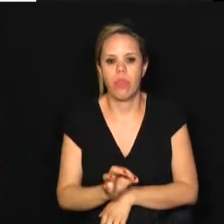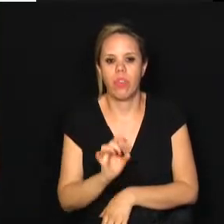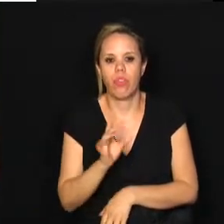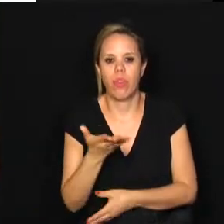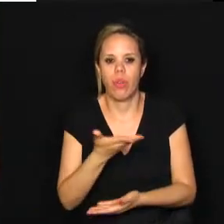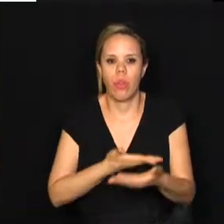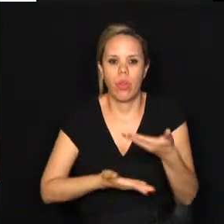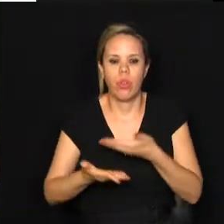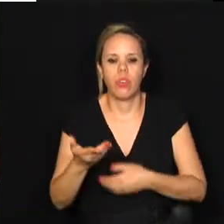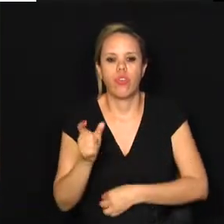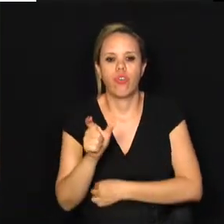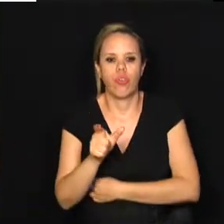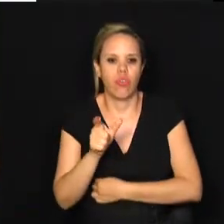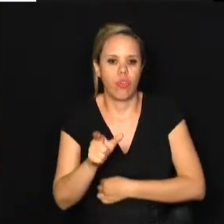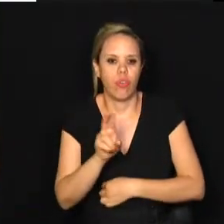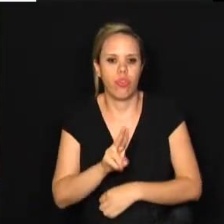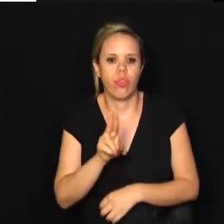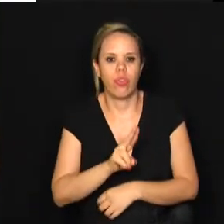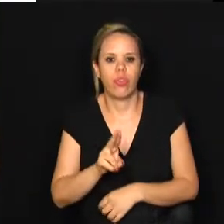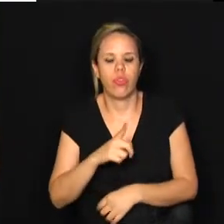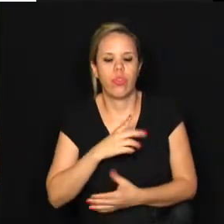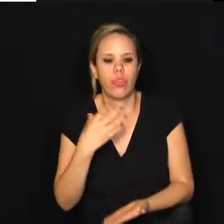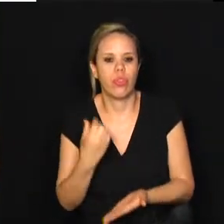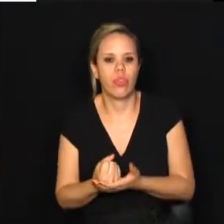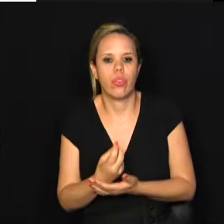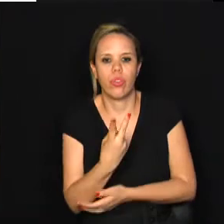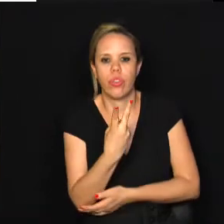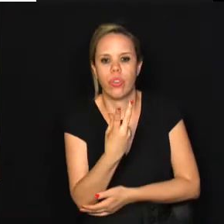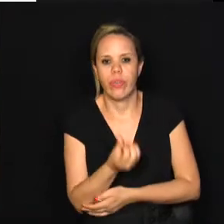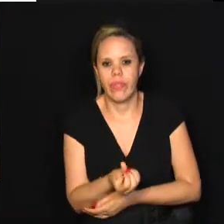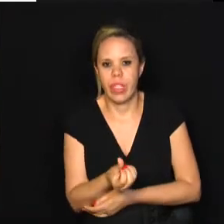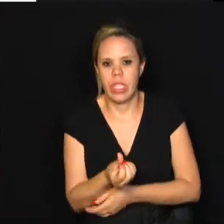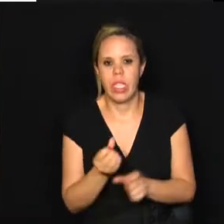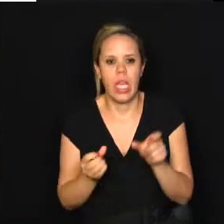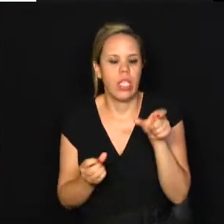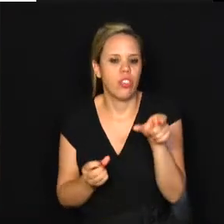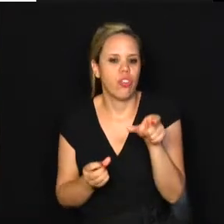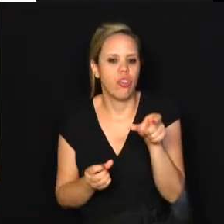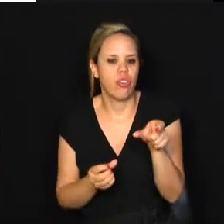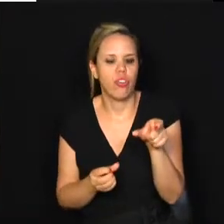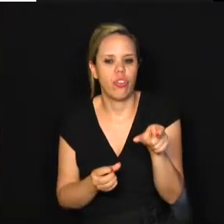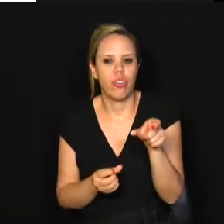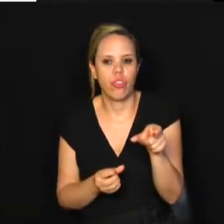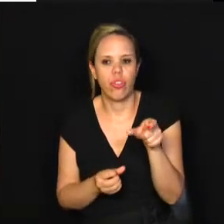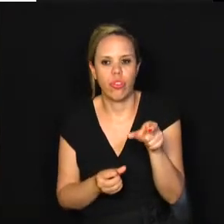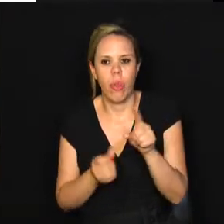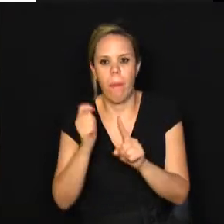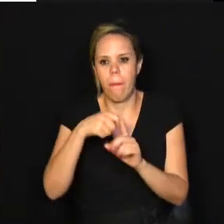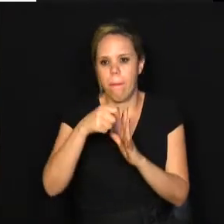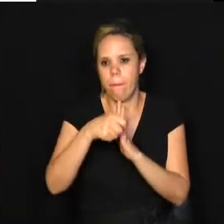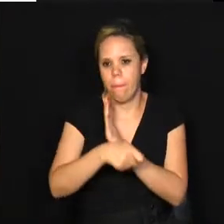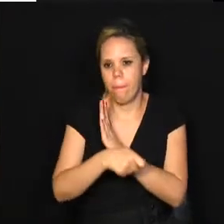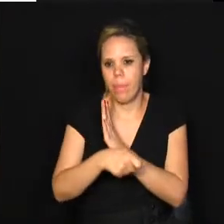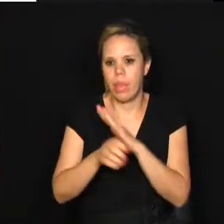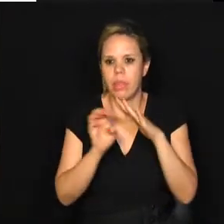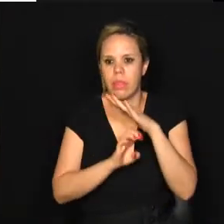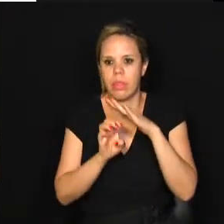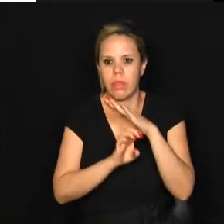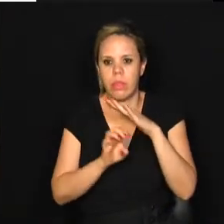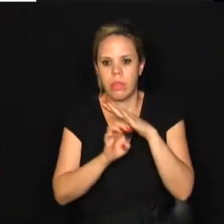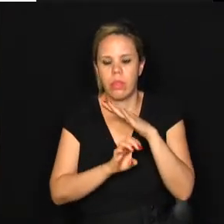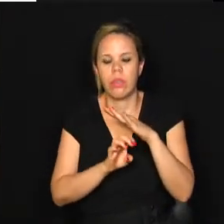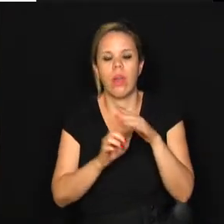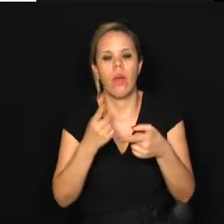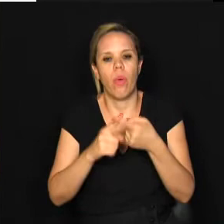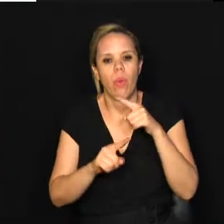compartilhamento do ticket. Nós recebíamos 26 tickets mês, a empresa cortou